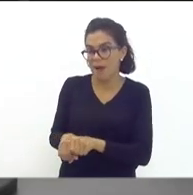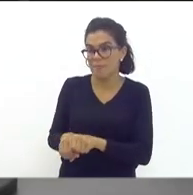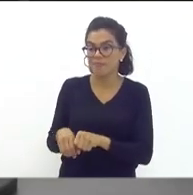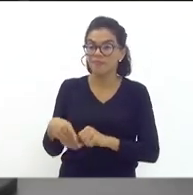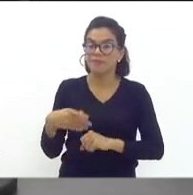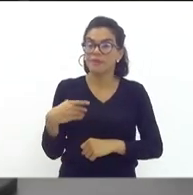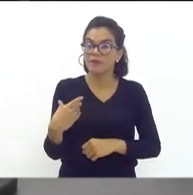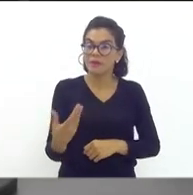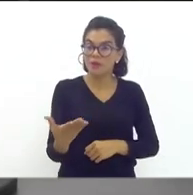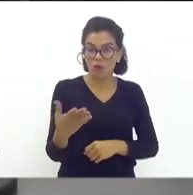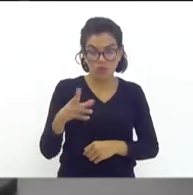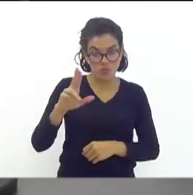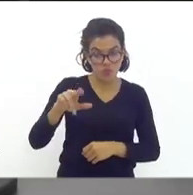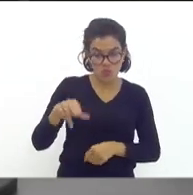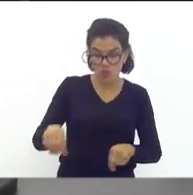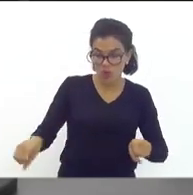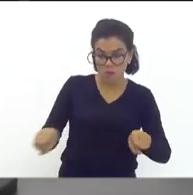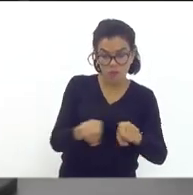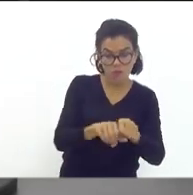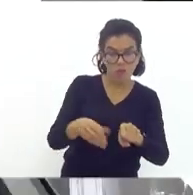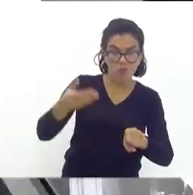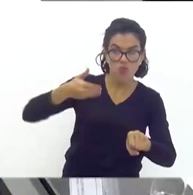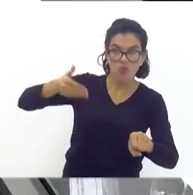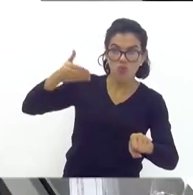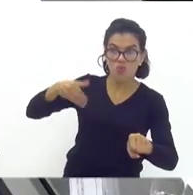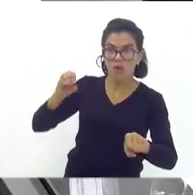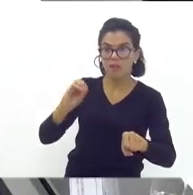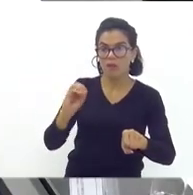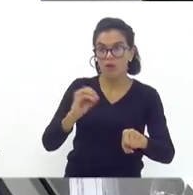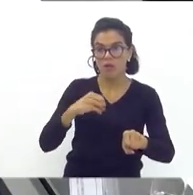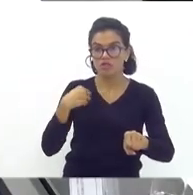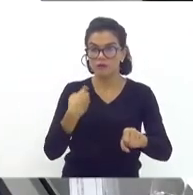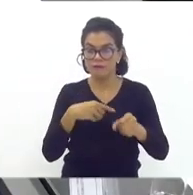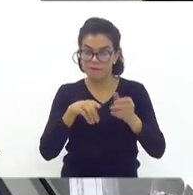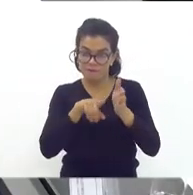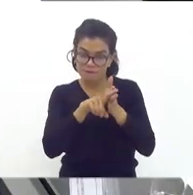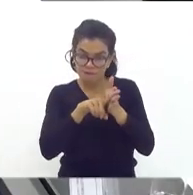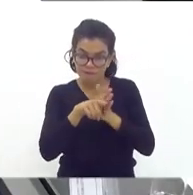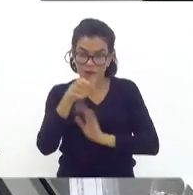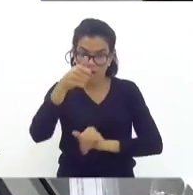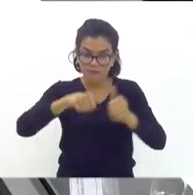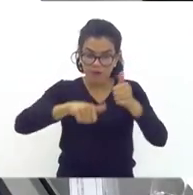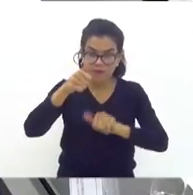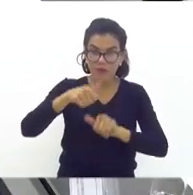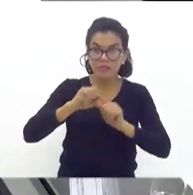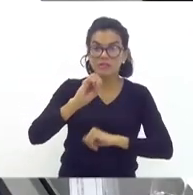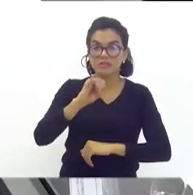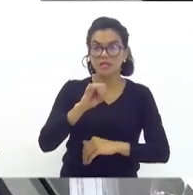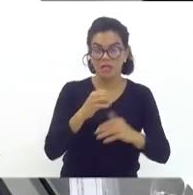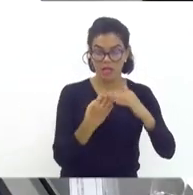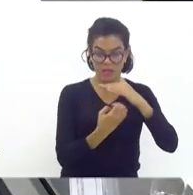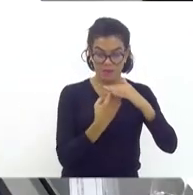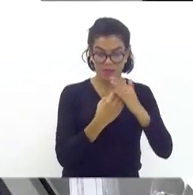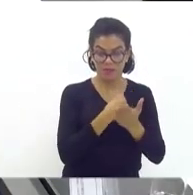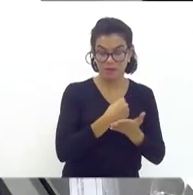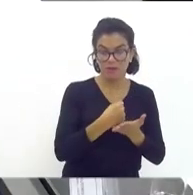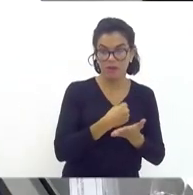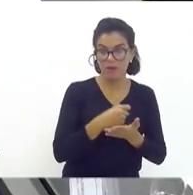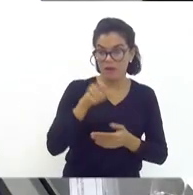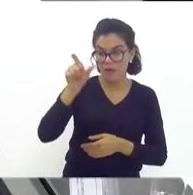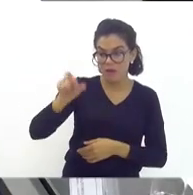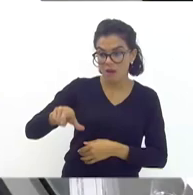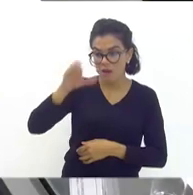que nunca foram ligados a gente vai verificar um se as alegações da concessionária para aquele